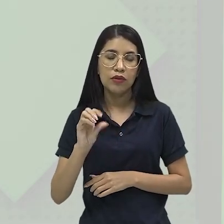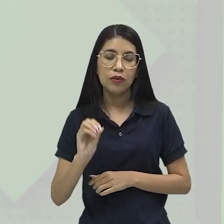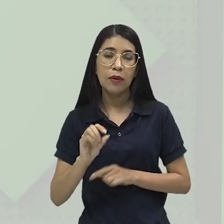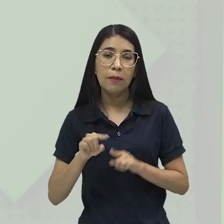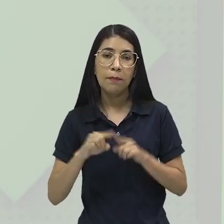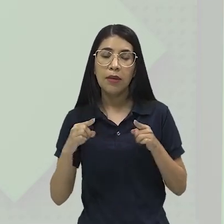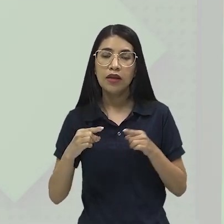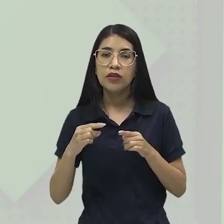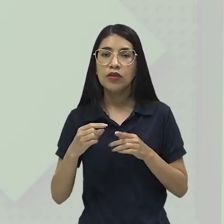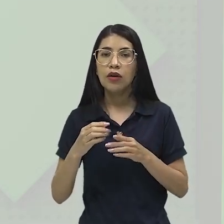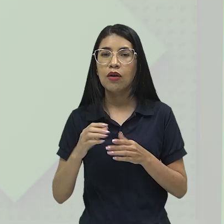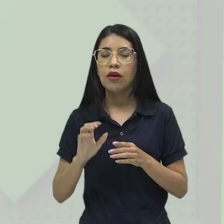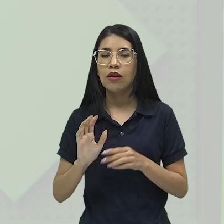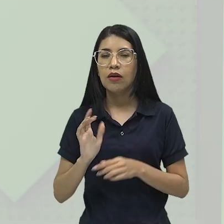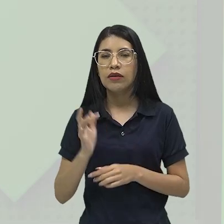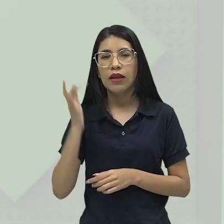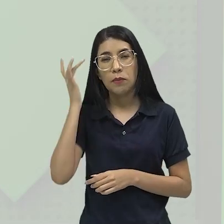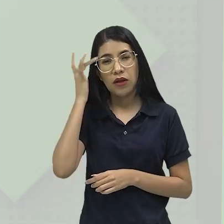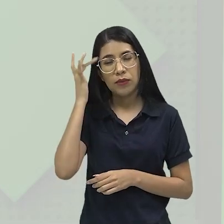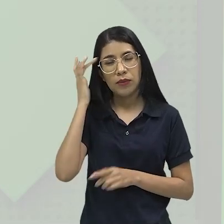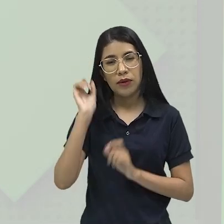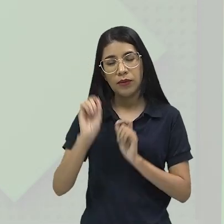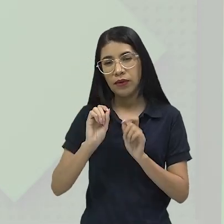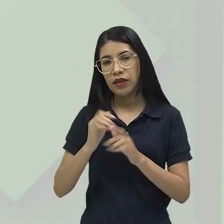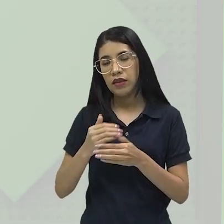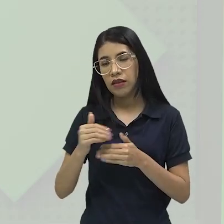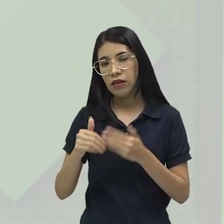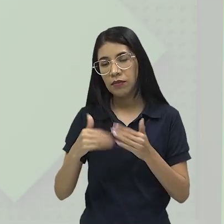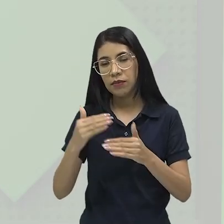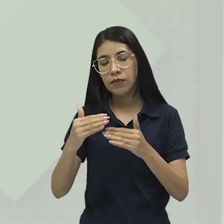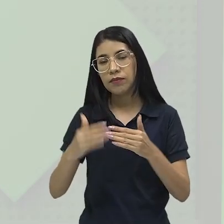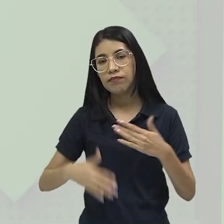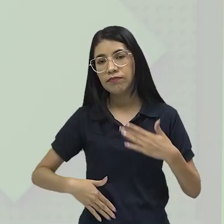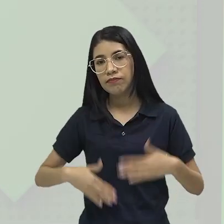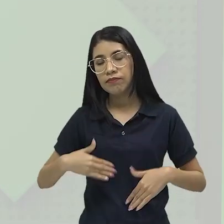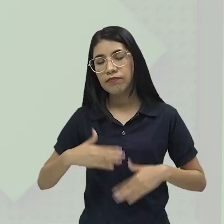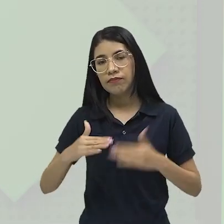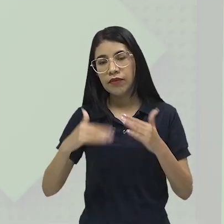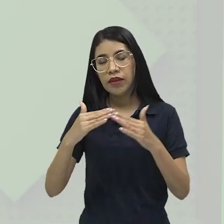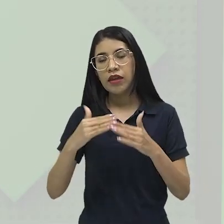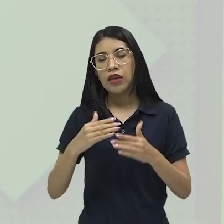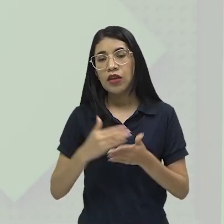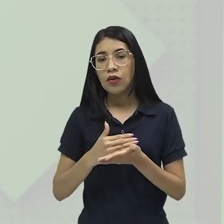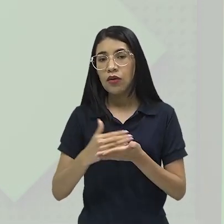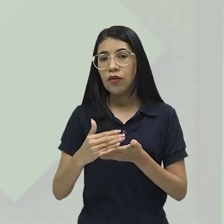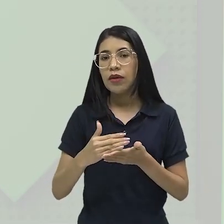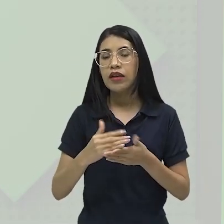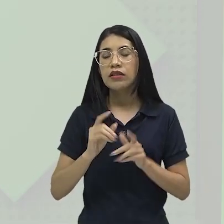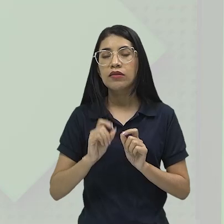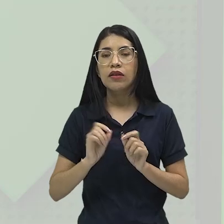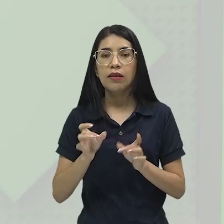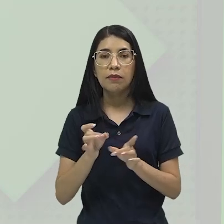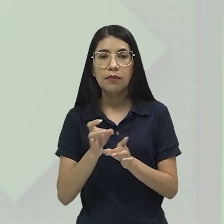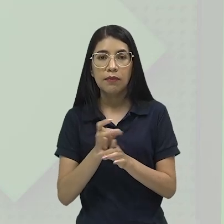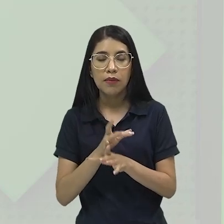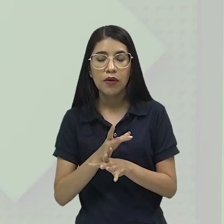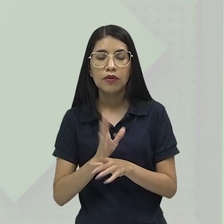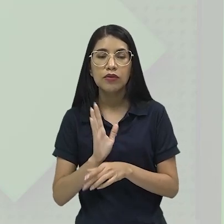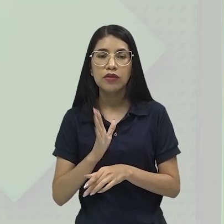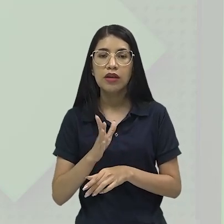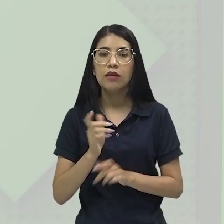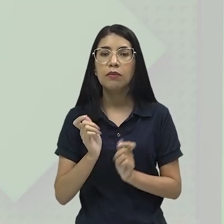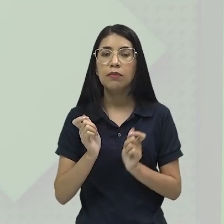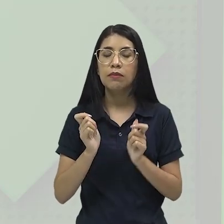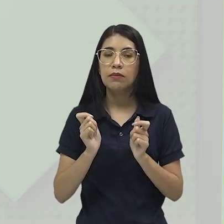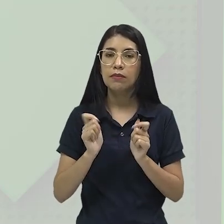serão amadurecidos e liberados depois que ela passa pela puberdade, que esses órgãos estão completamente